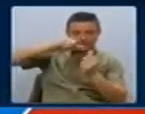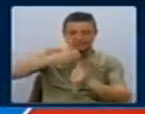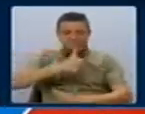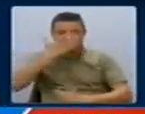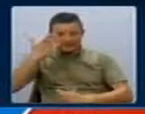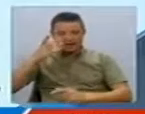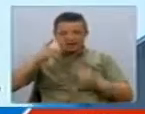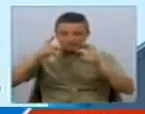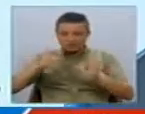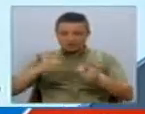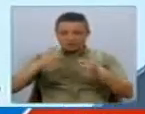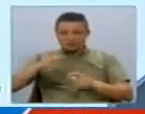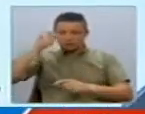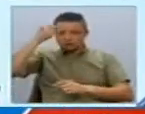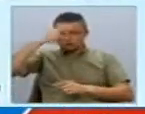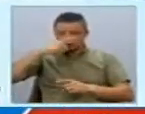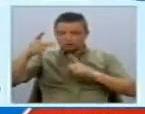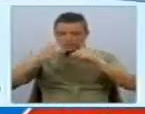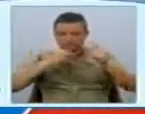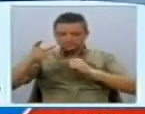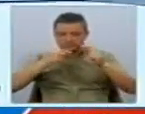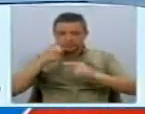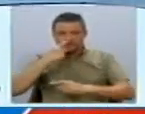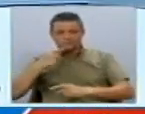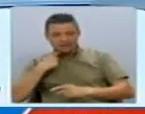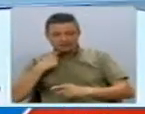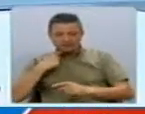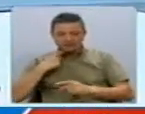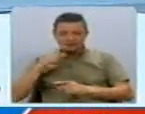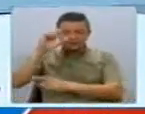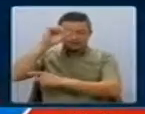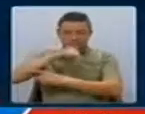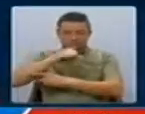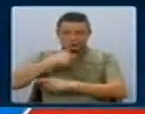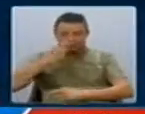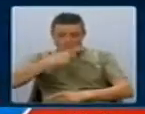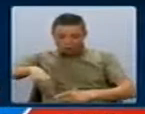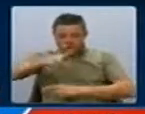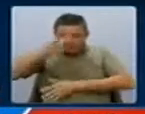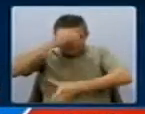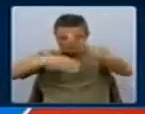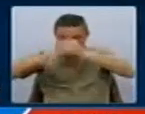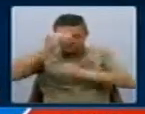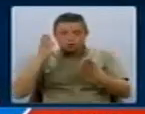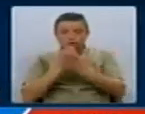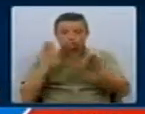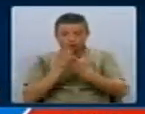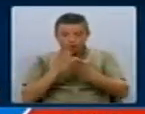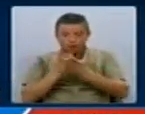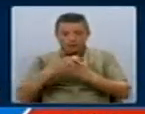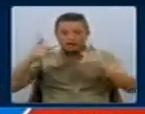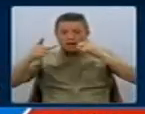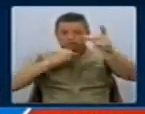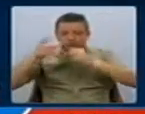Cristina. Começamos com a história de uma estrela falhada. Sim, porque nós aprendemos na escola, todos nós aprendemos na escola, que as